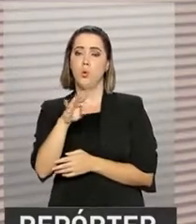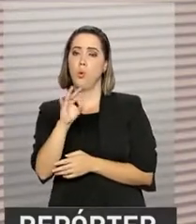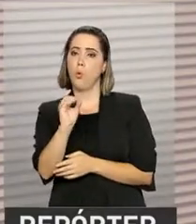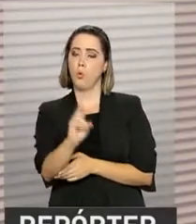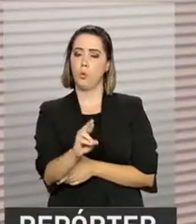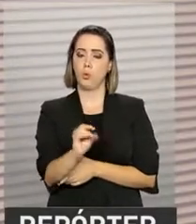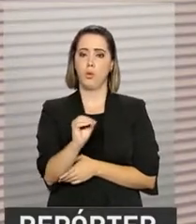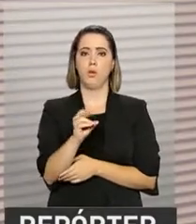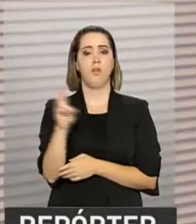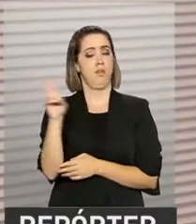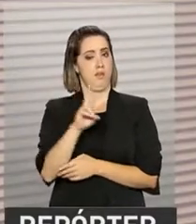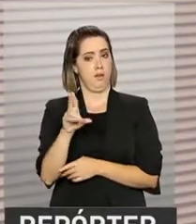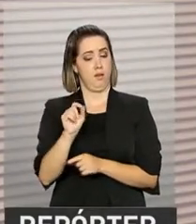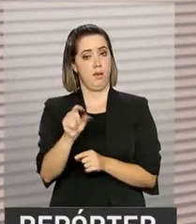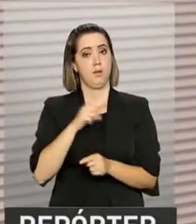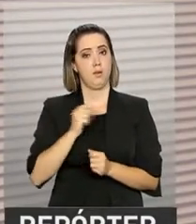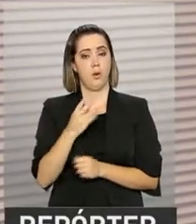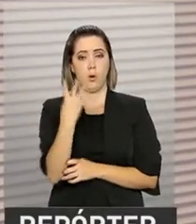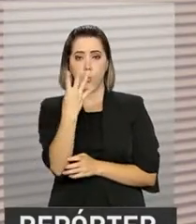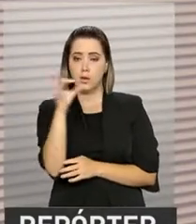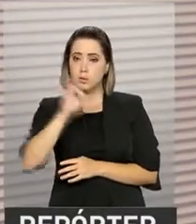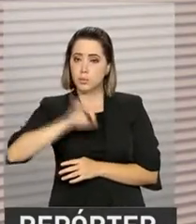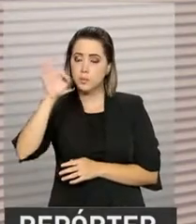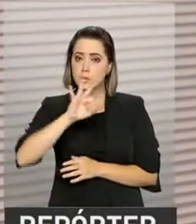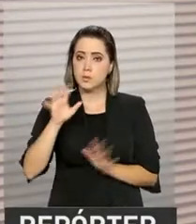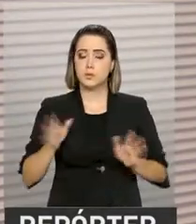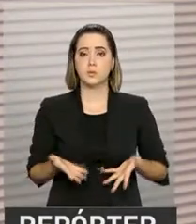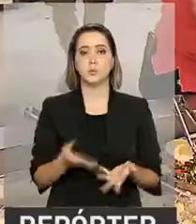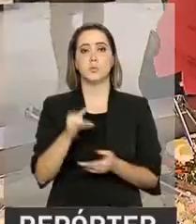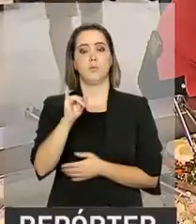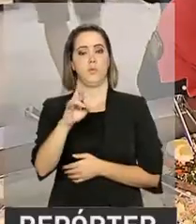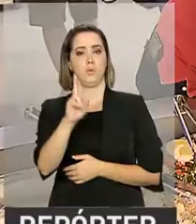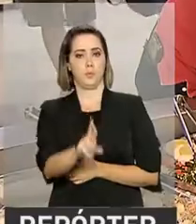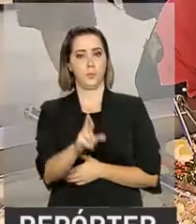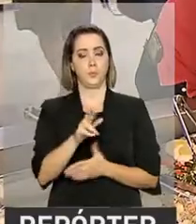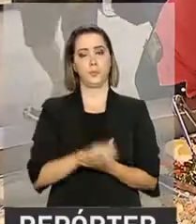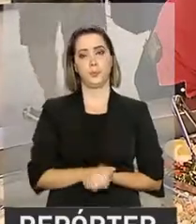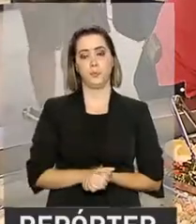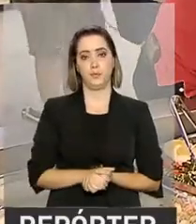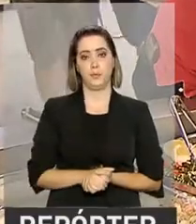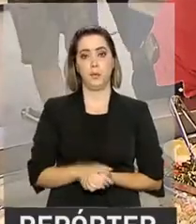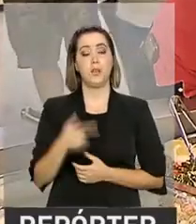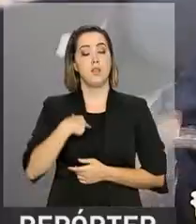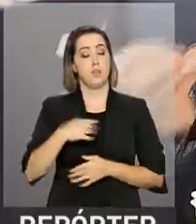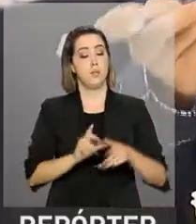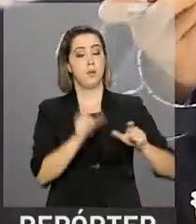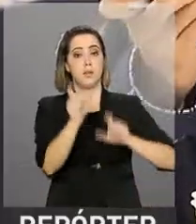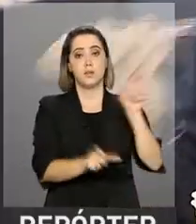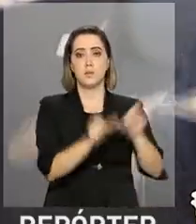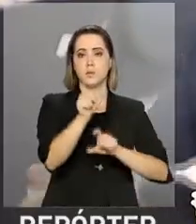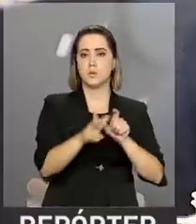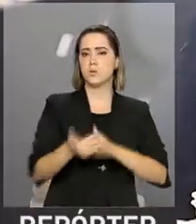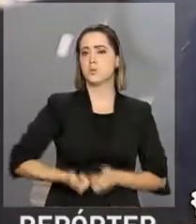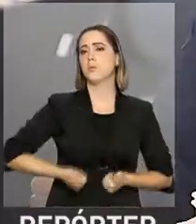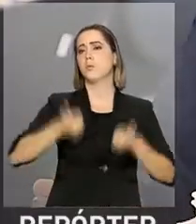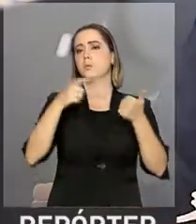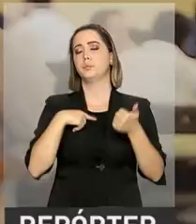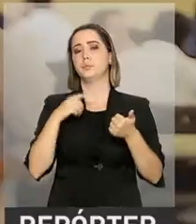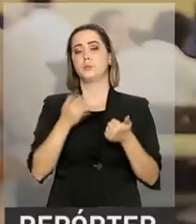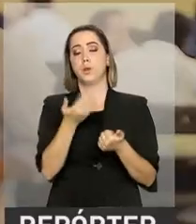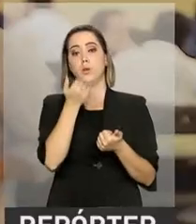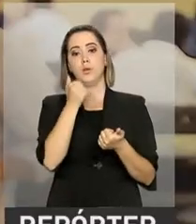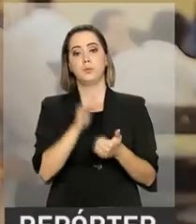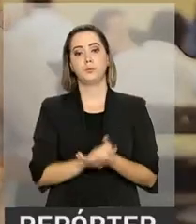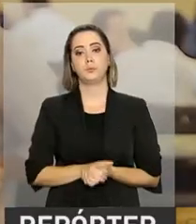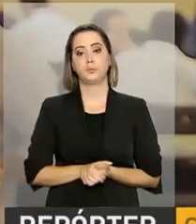incentivo fiscal de até 4% no imposto de renda. E os ganhos para os funcionários vão além da alimentação.